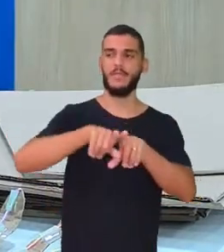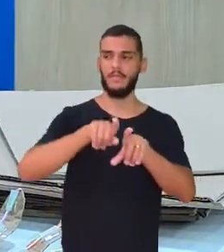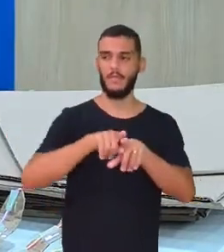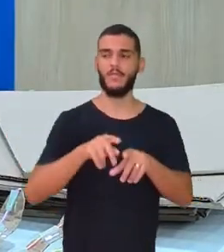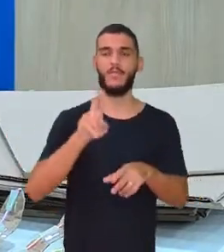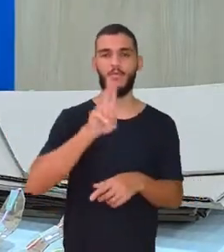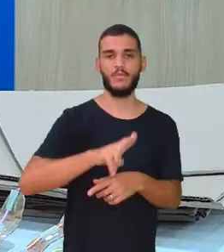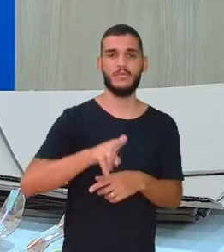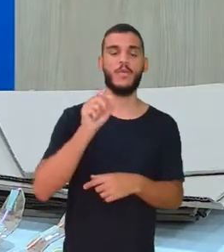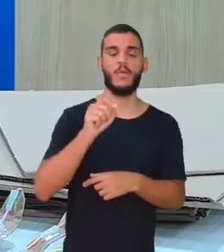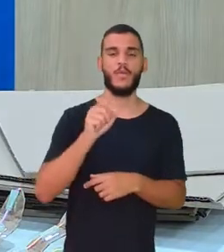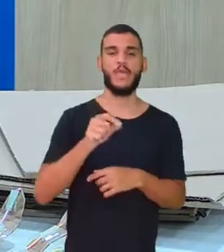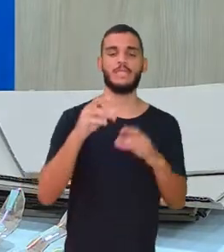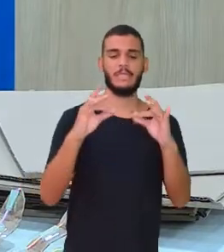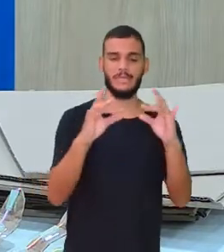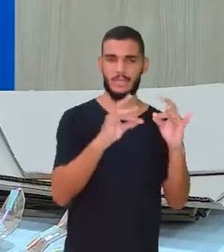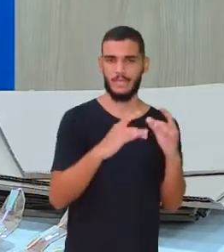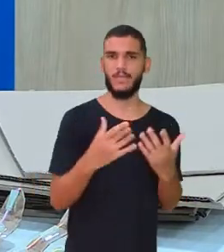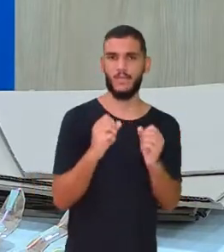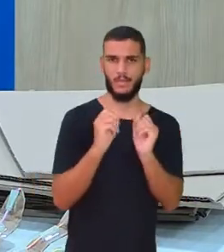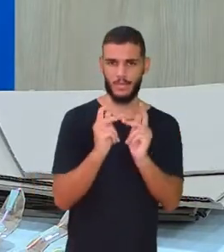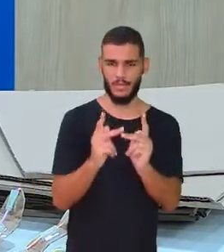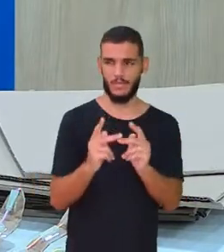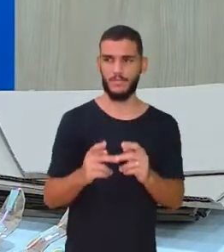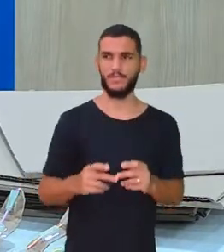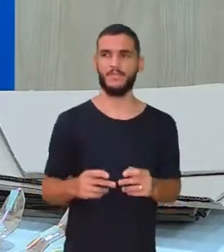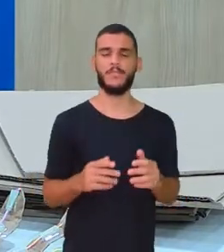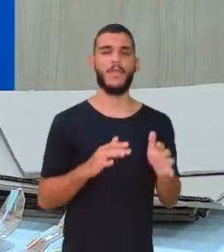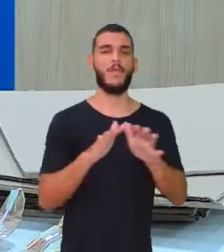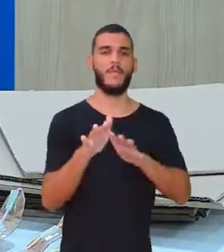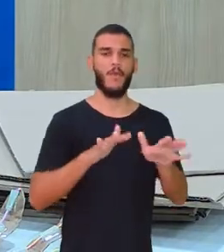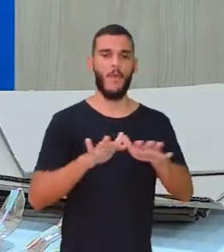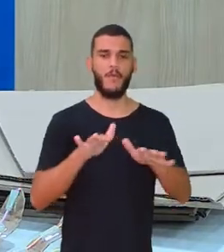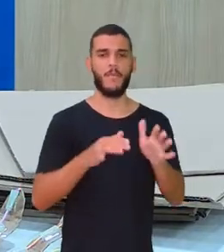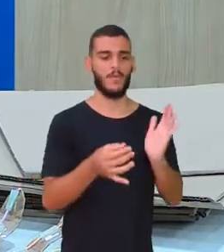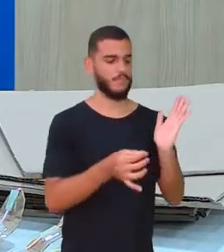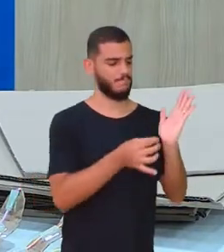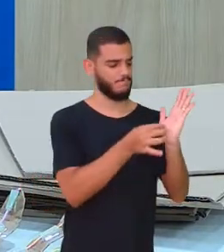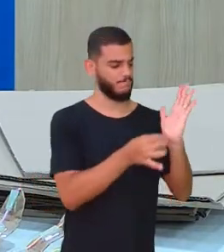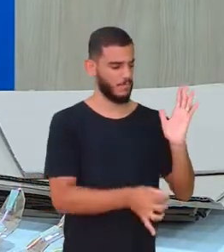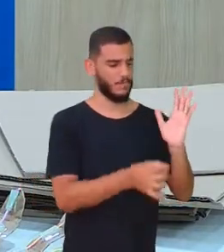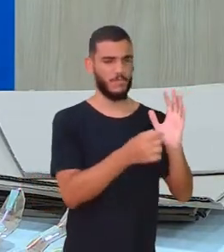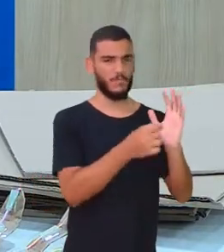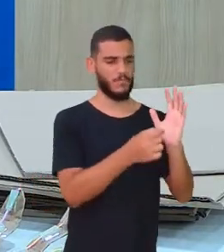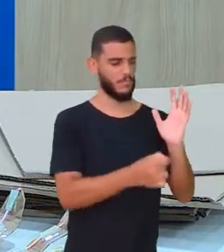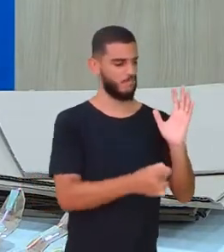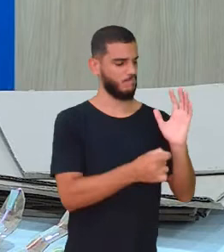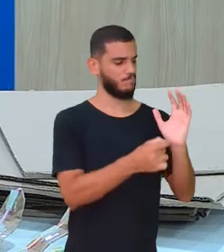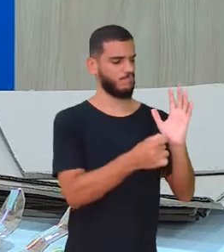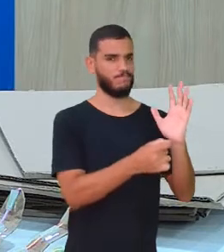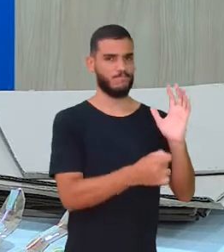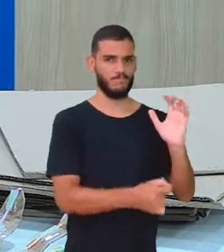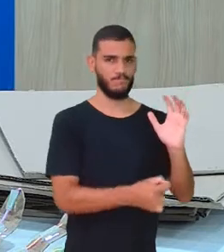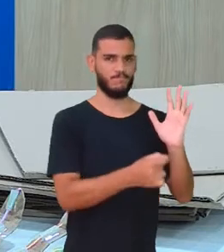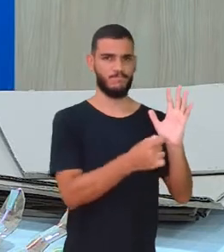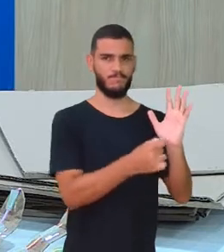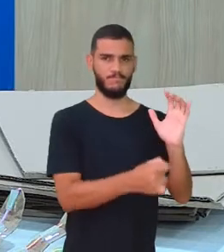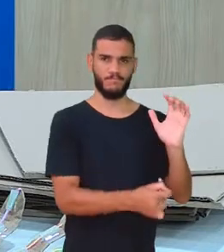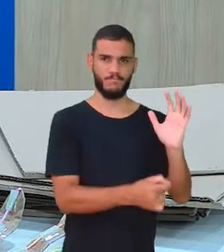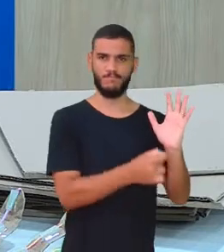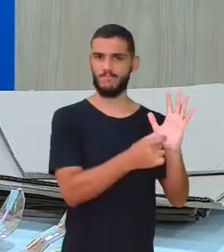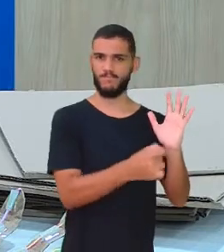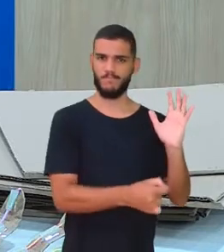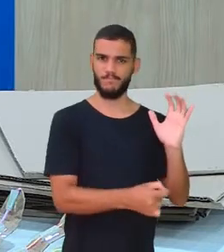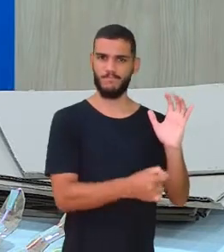utilizei o durex para isso. E quando a gente começar a puxar, então a gente vai ver aqui a questão da articulação, gente,